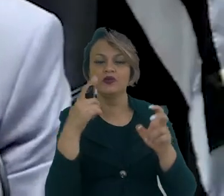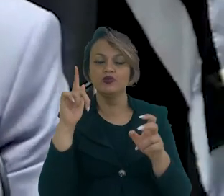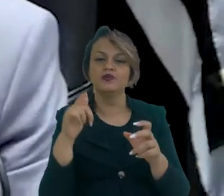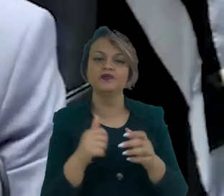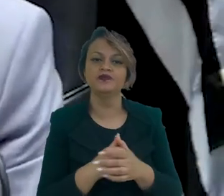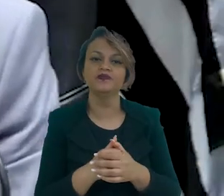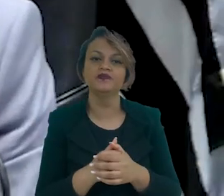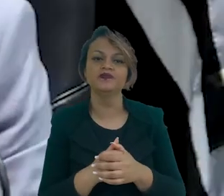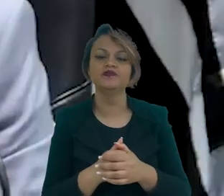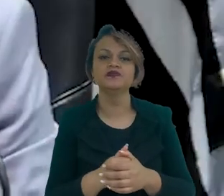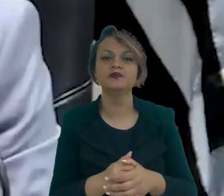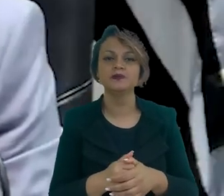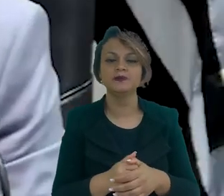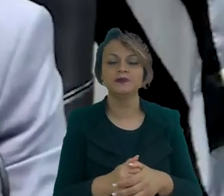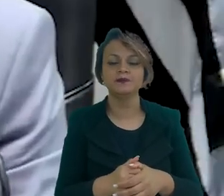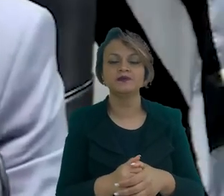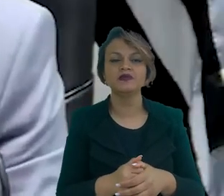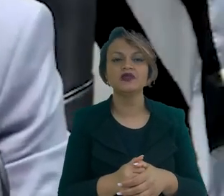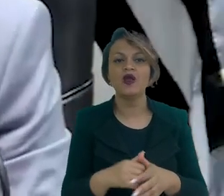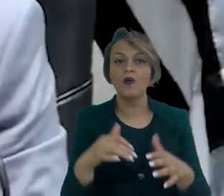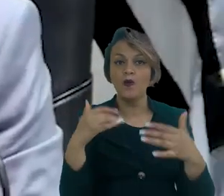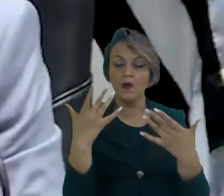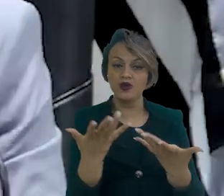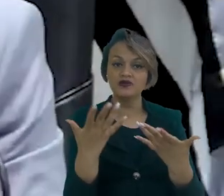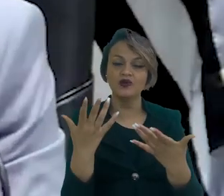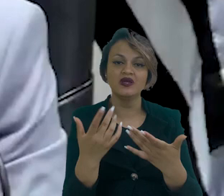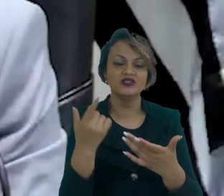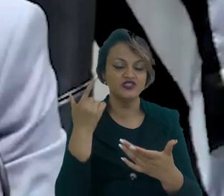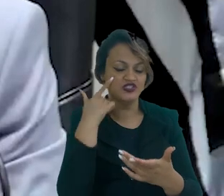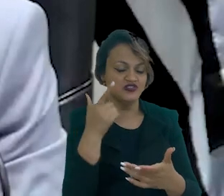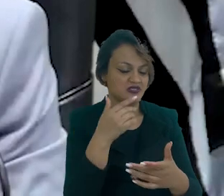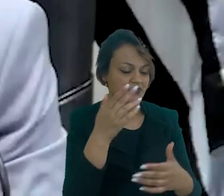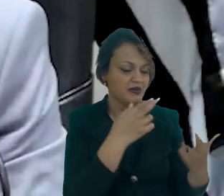assunto temos uma questão